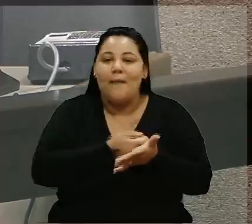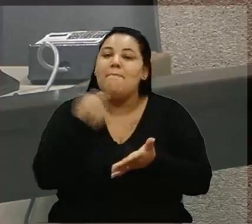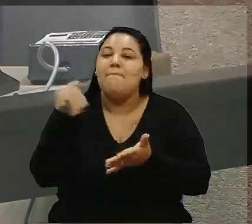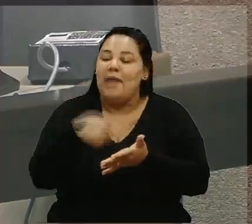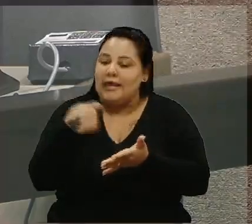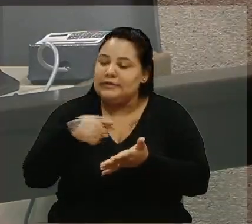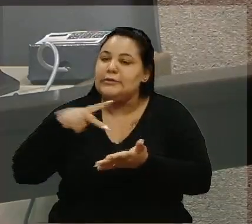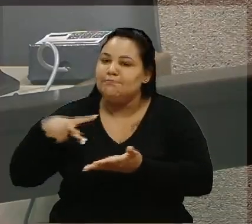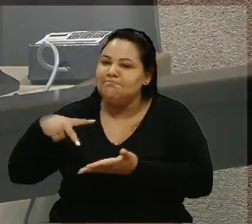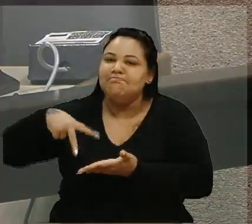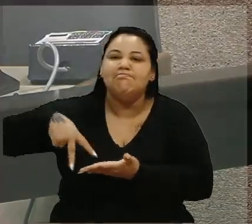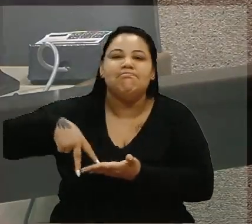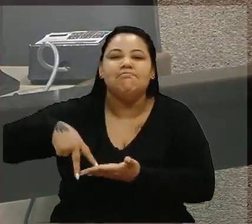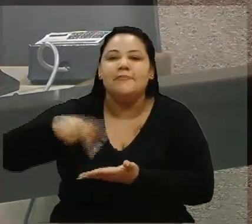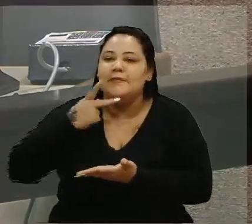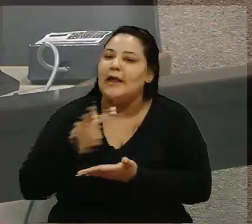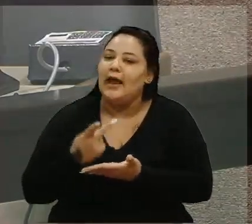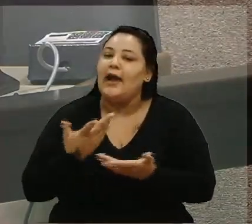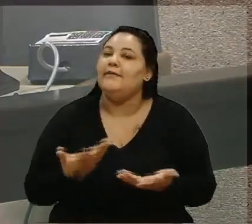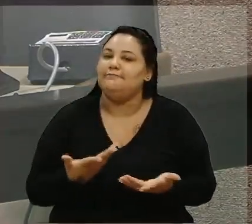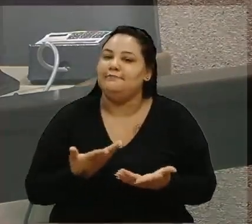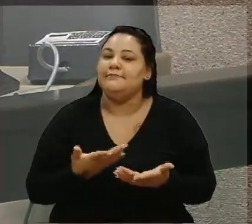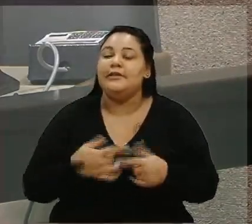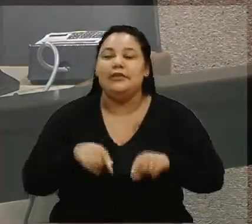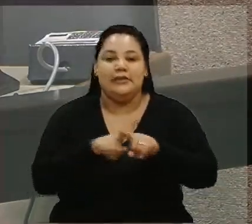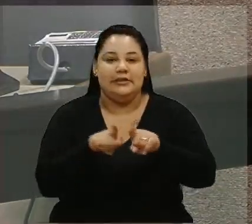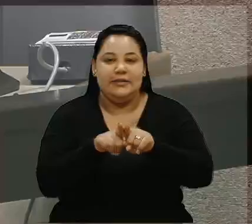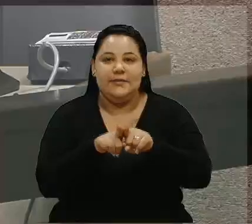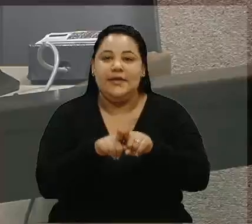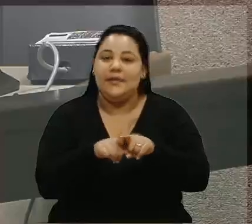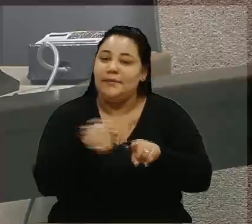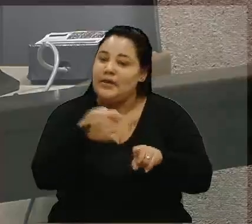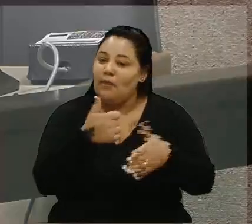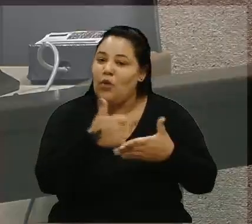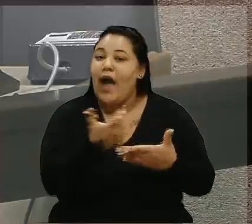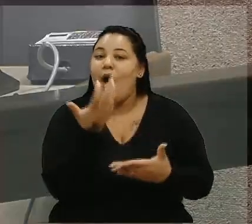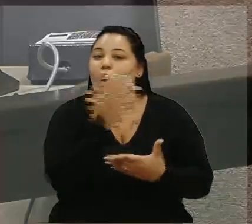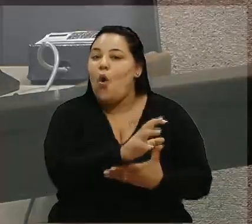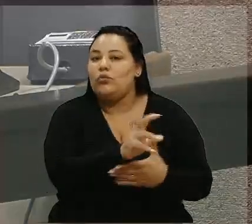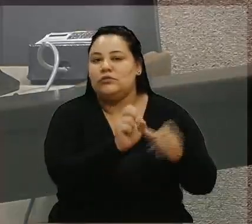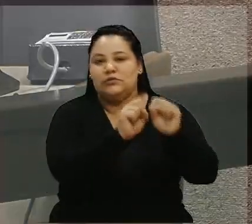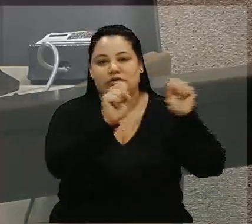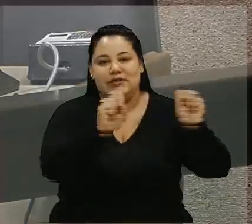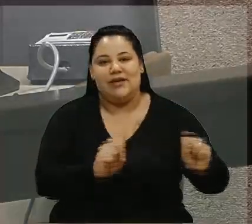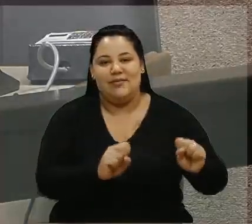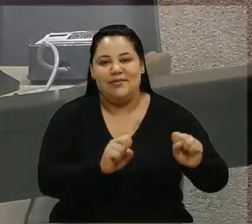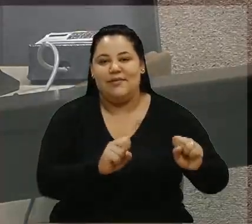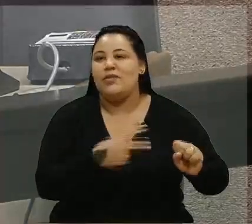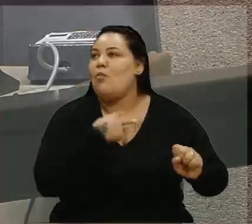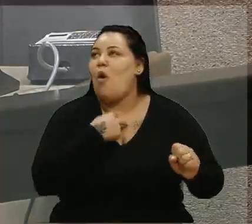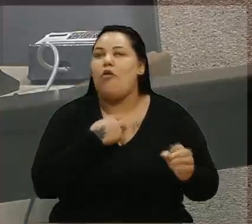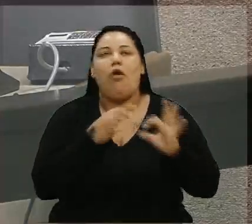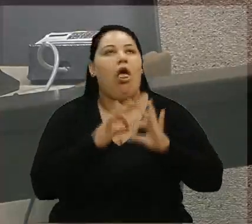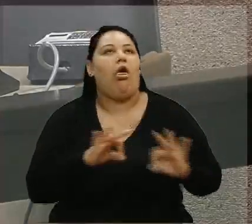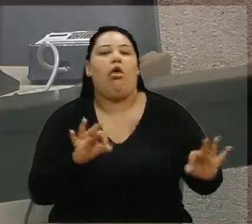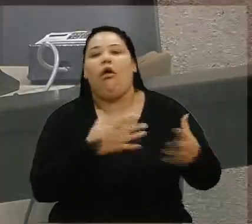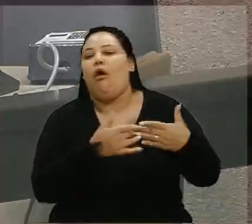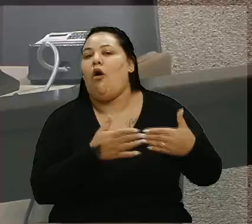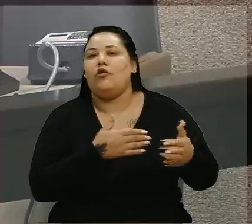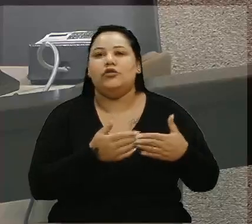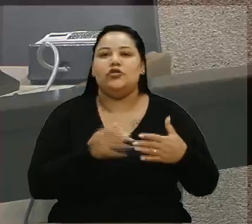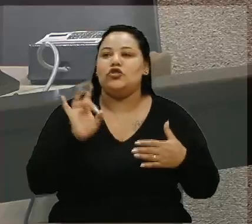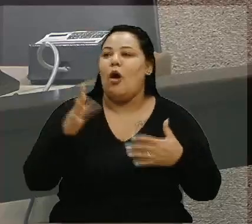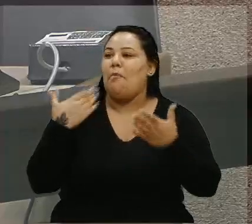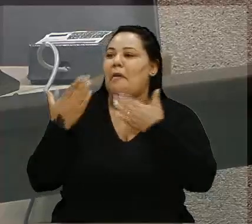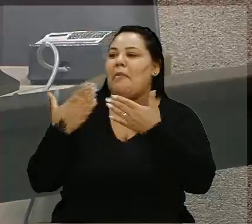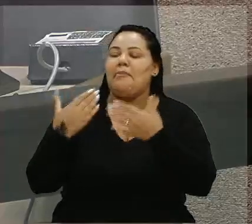manifestem e também sejam contra esse sistema. Não pode simplesmente se conversar e tá